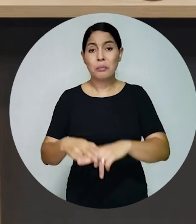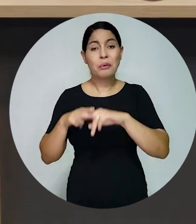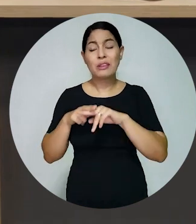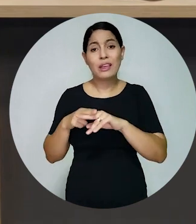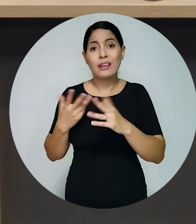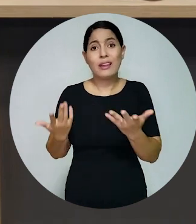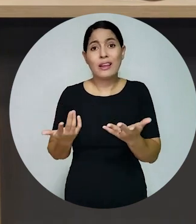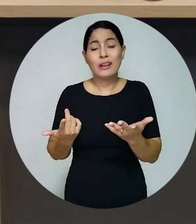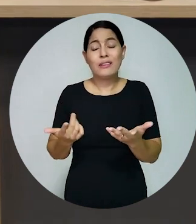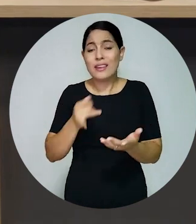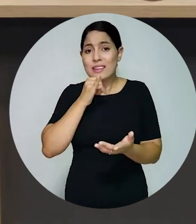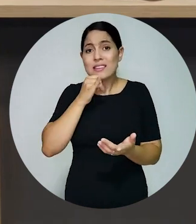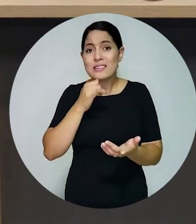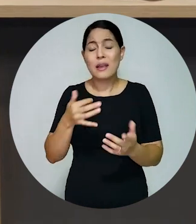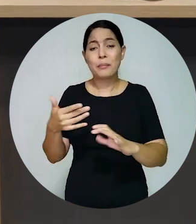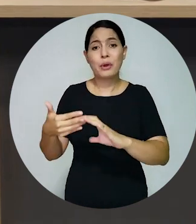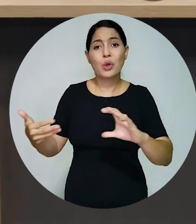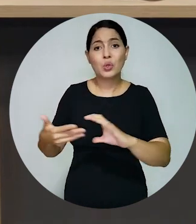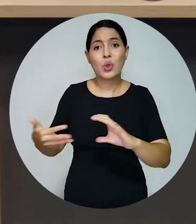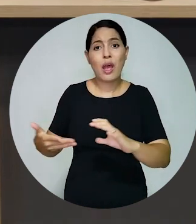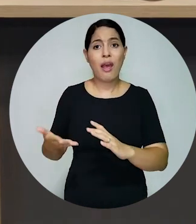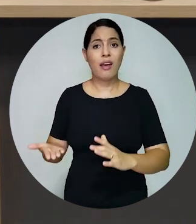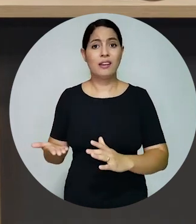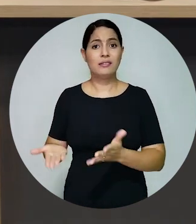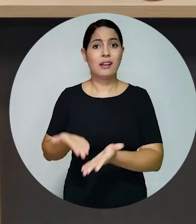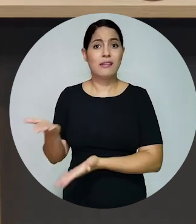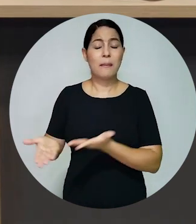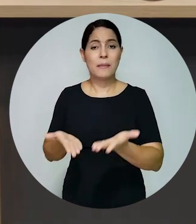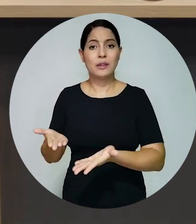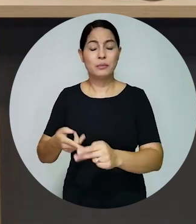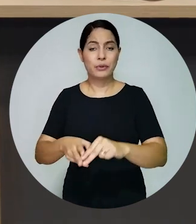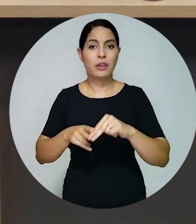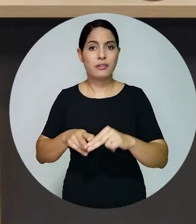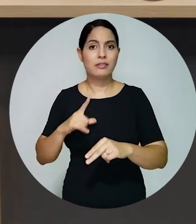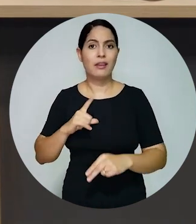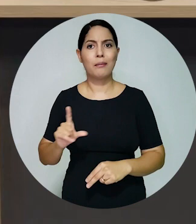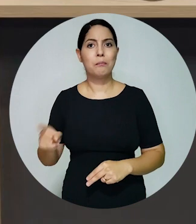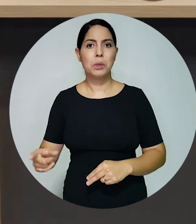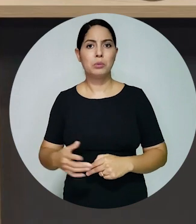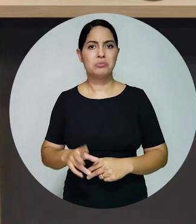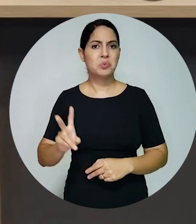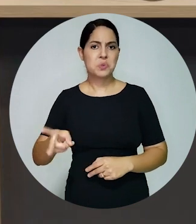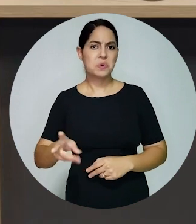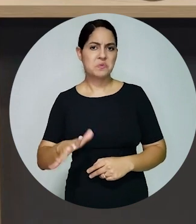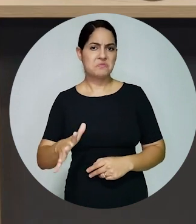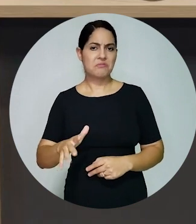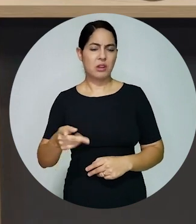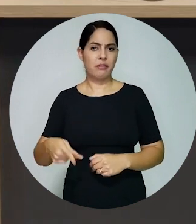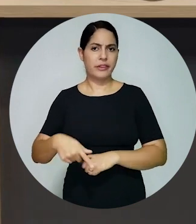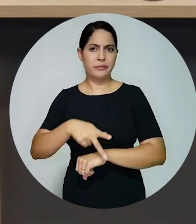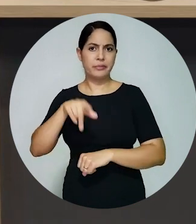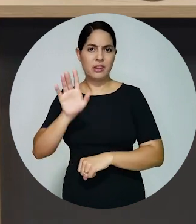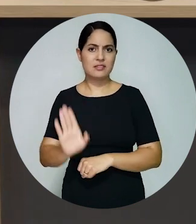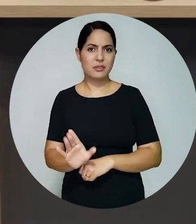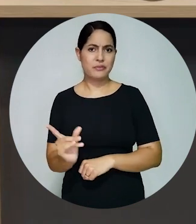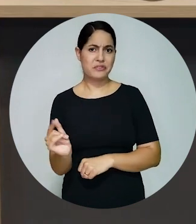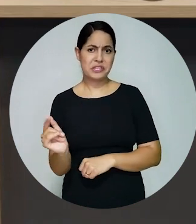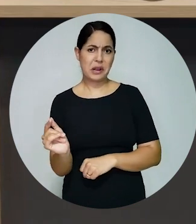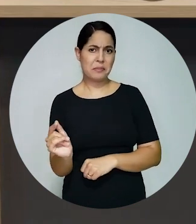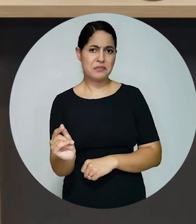é financeiramente viável você tratar uma doença rara, que você tem aí 1.000, 2.000, 3.000 pessoas no